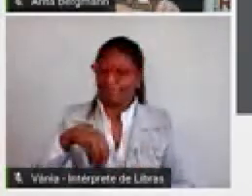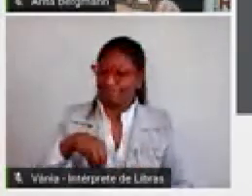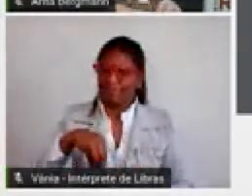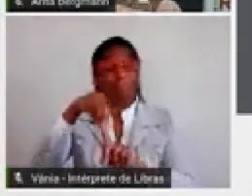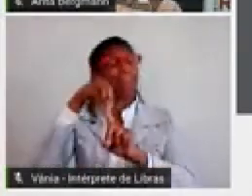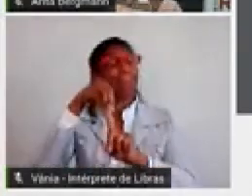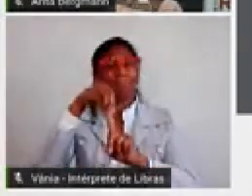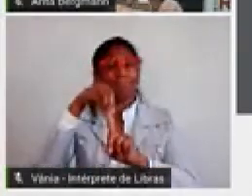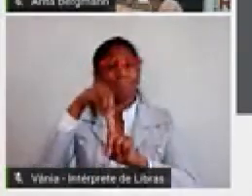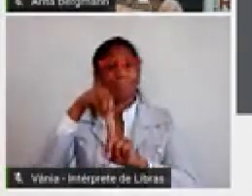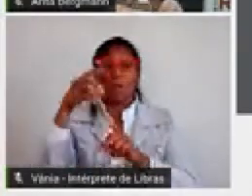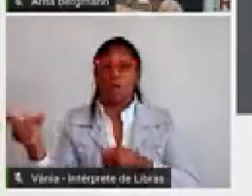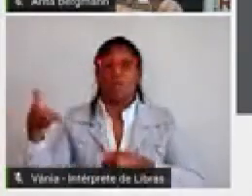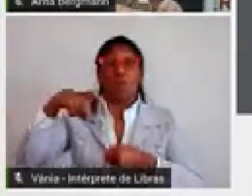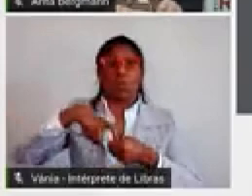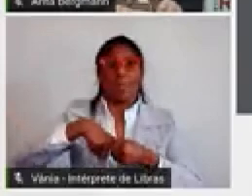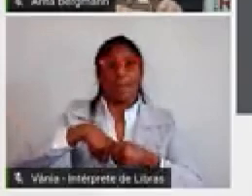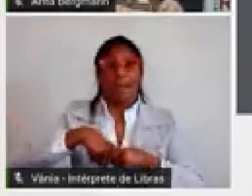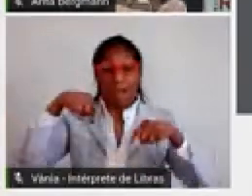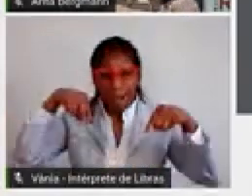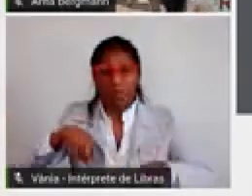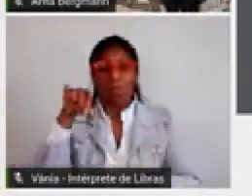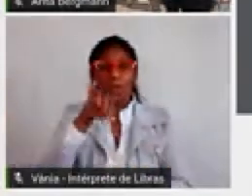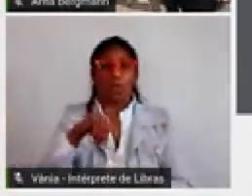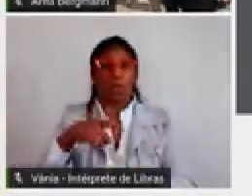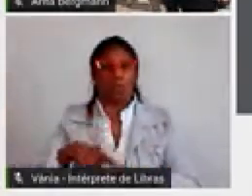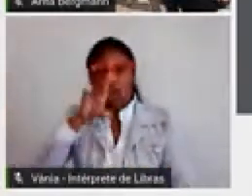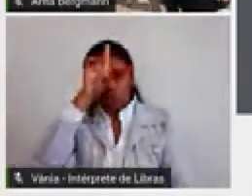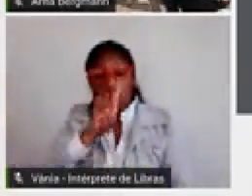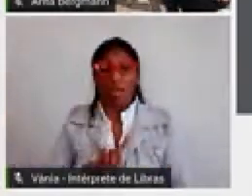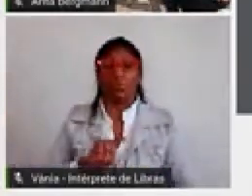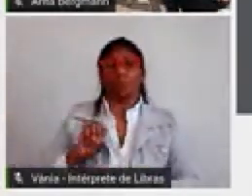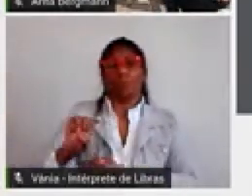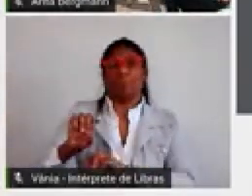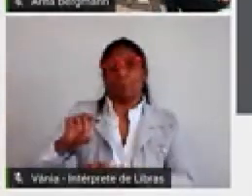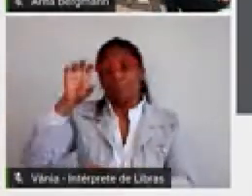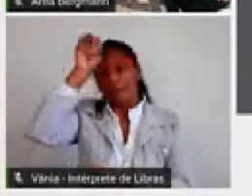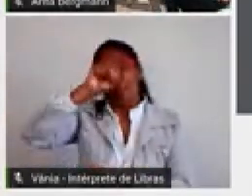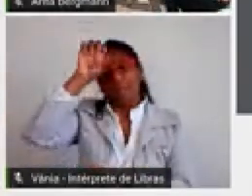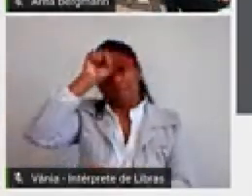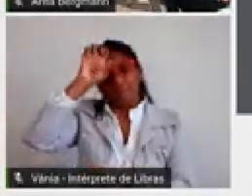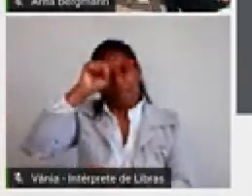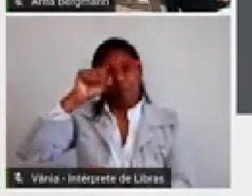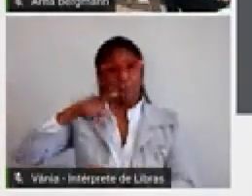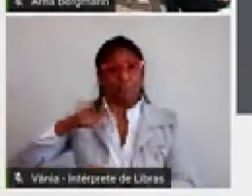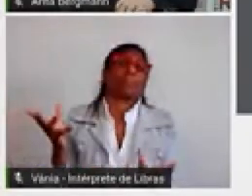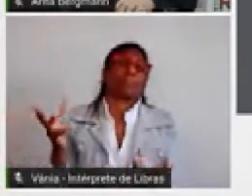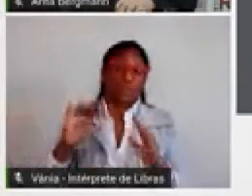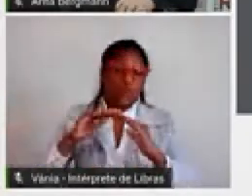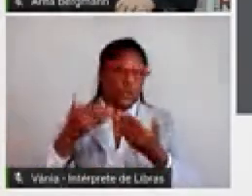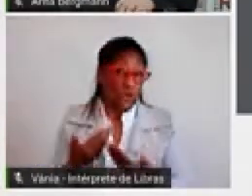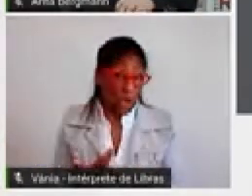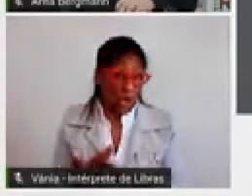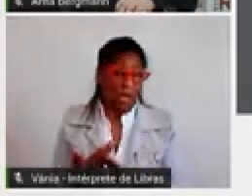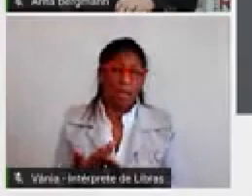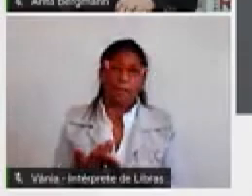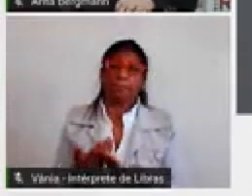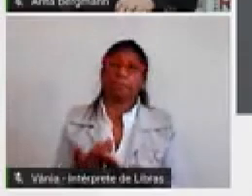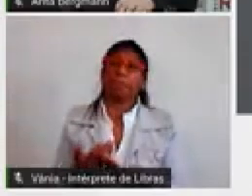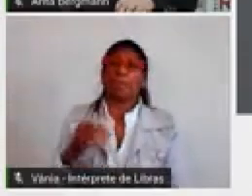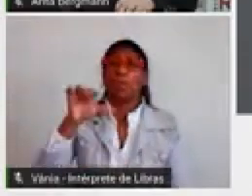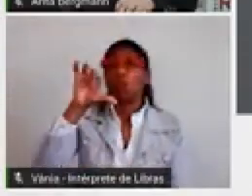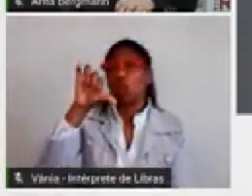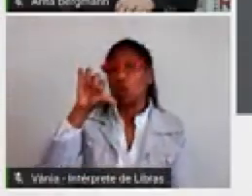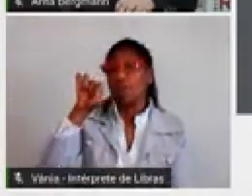tendo acesso às modalidades virtuais de ensino. O governador Eduardo Leite explicou nessa tarde que a retomada é possível por conta